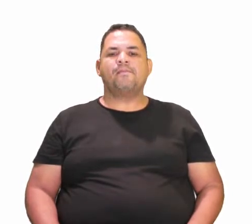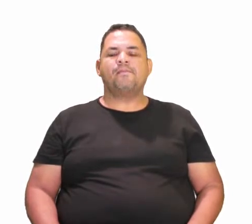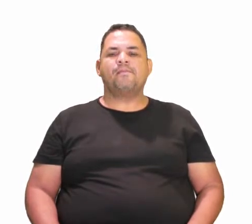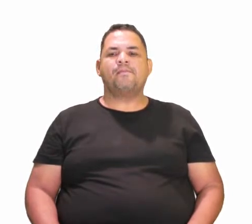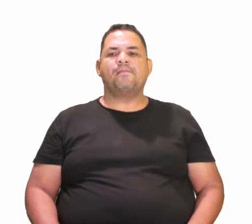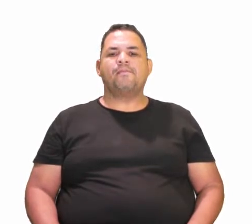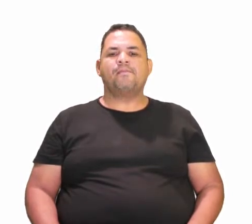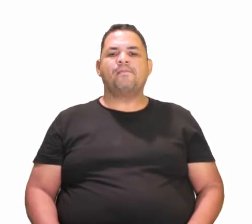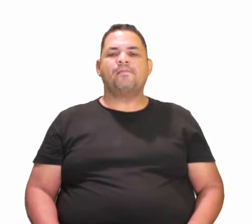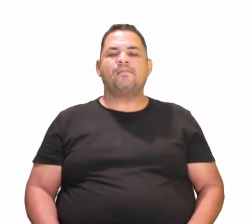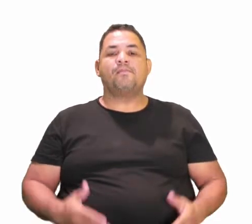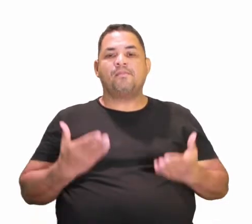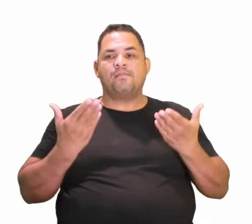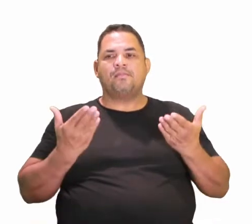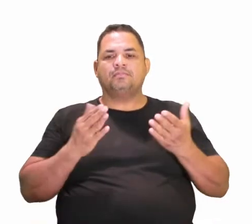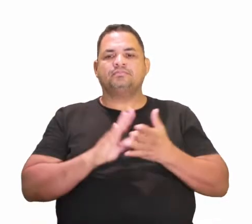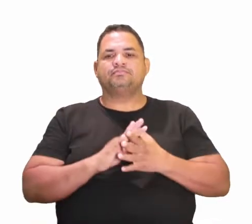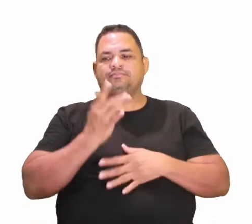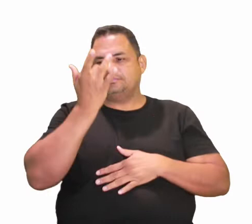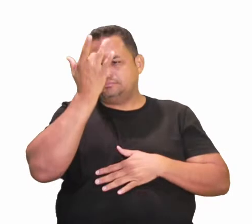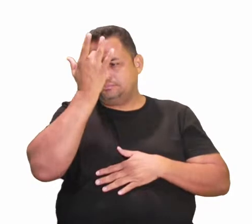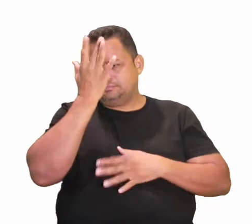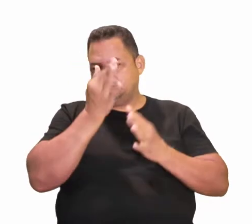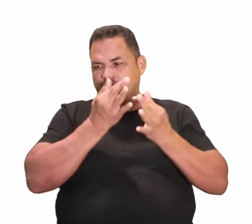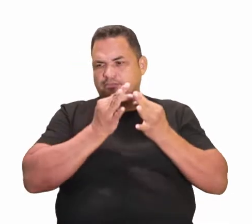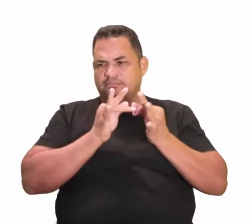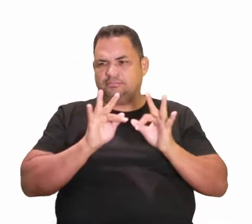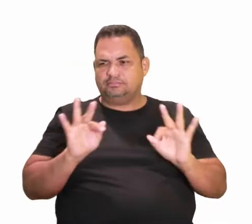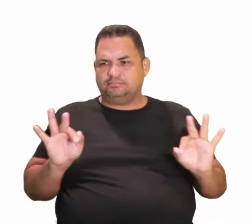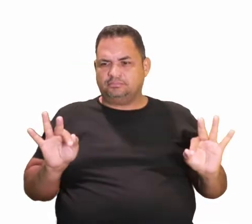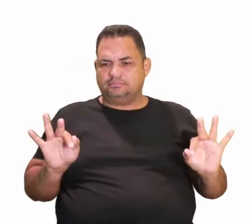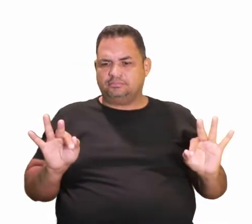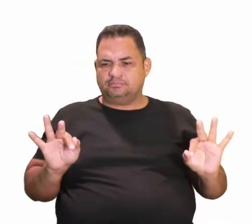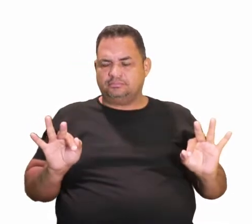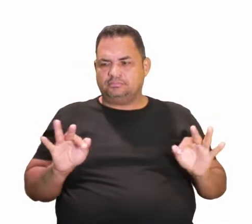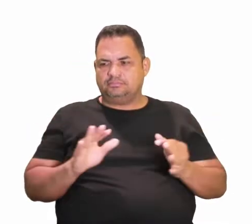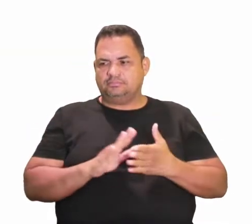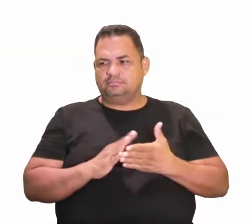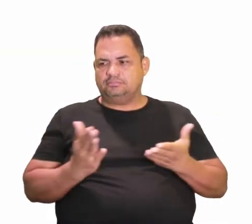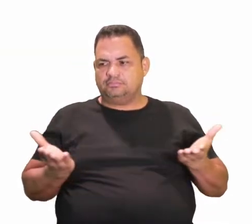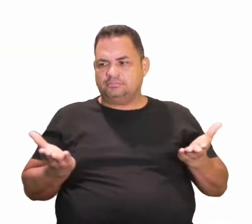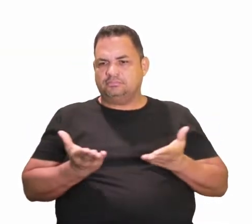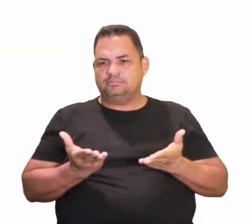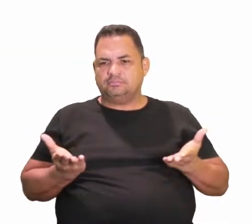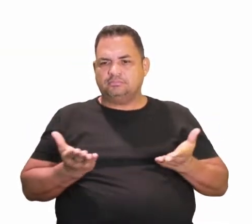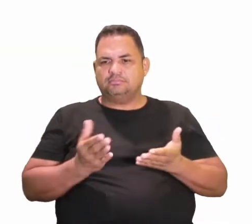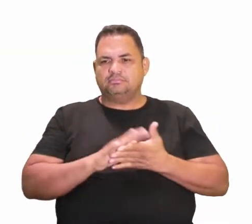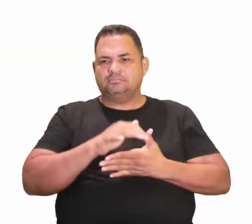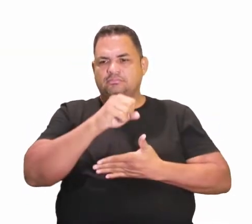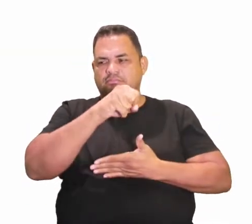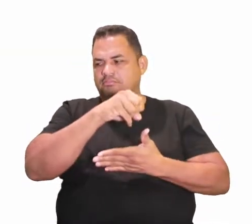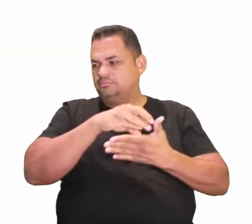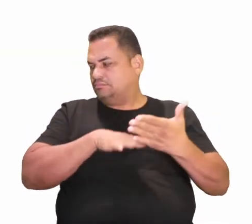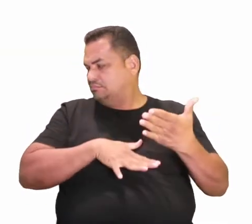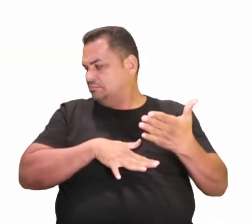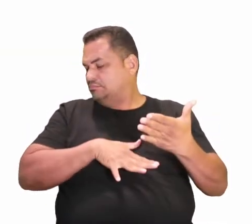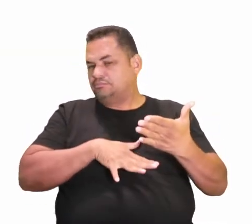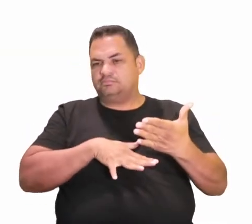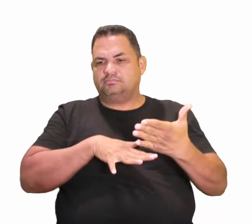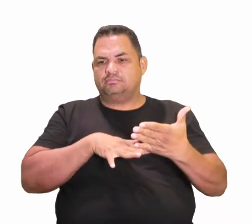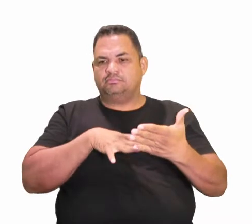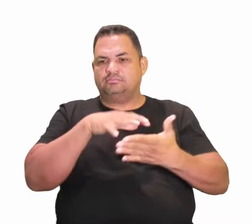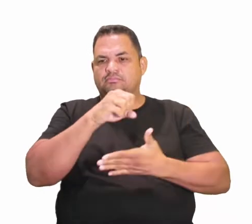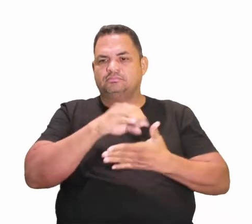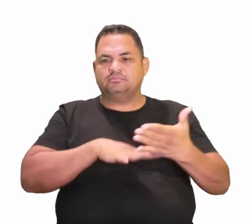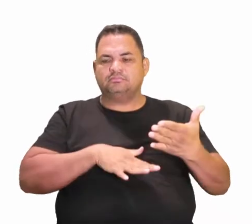e é isso aí tá bem fácil bem simples chegou o momento da atividade de sala